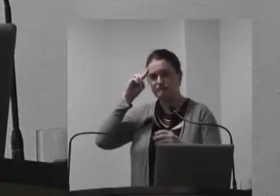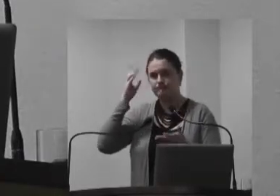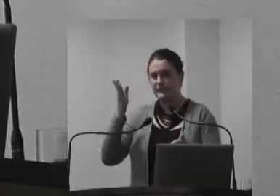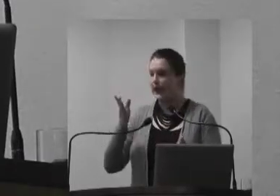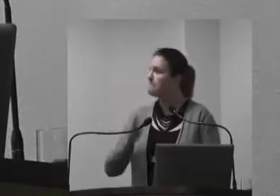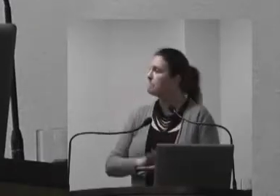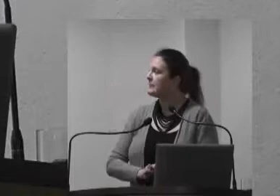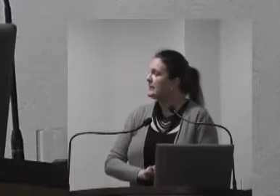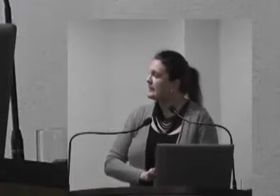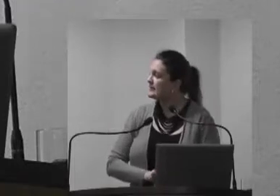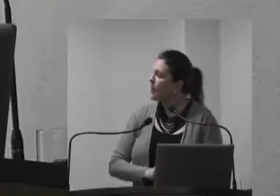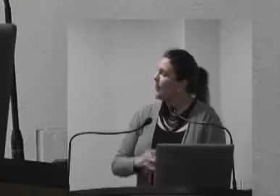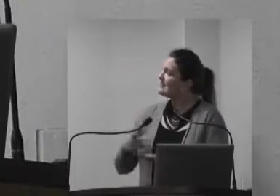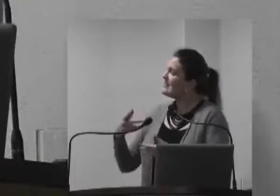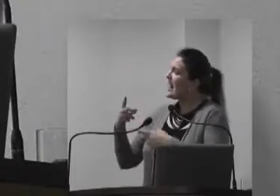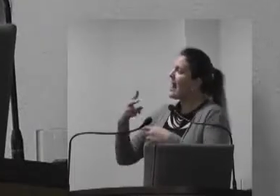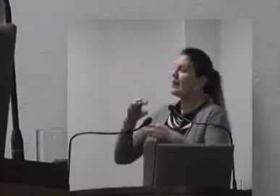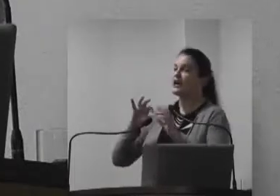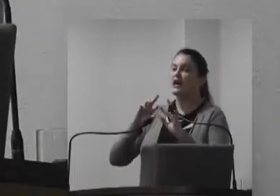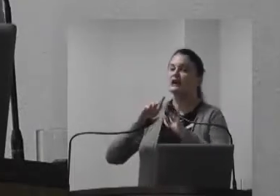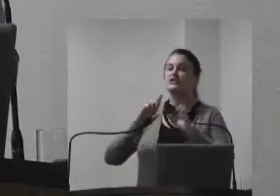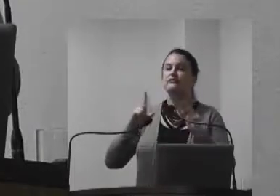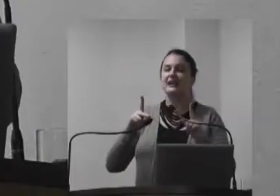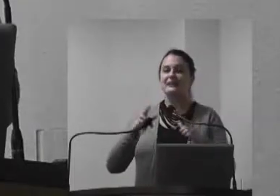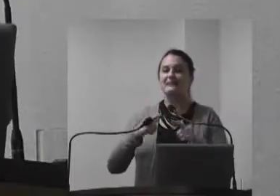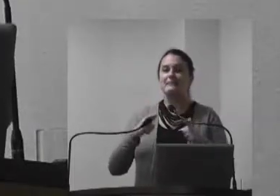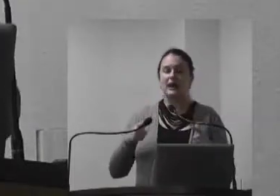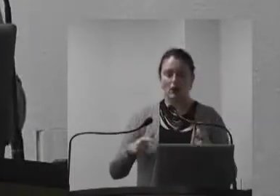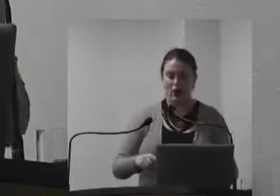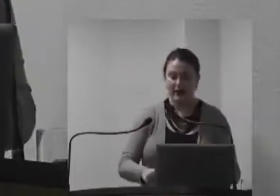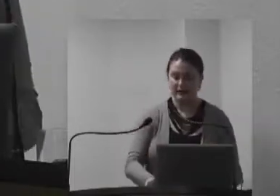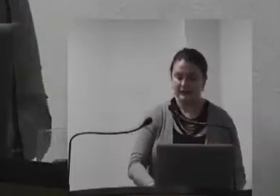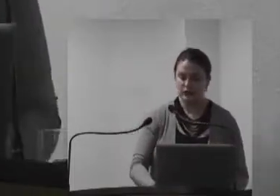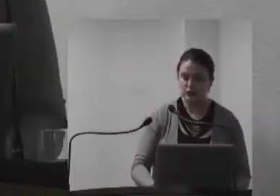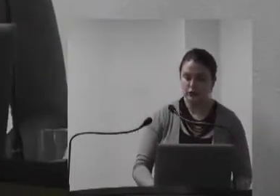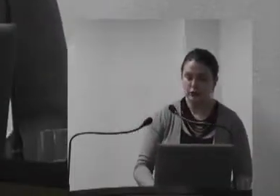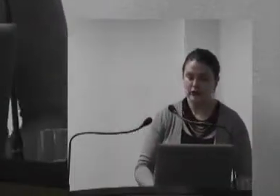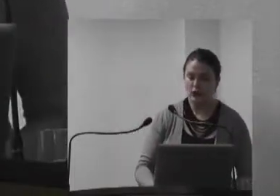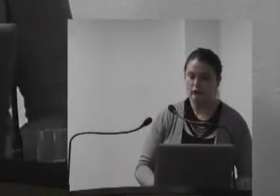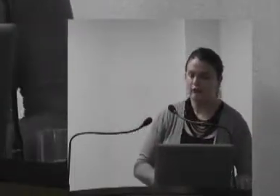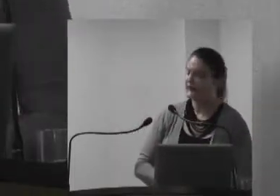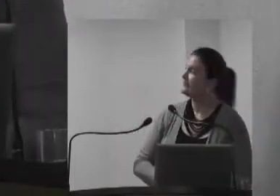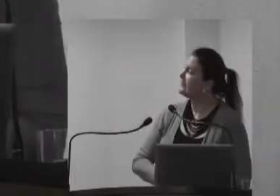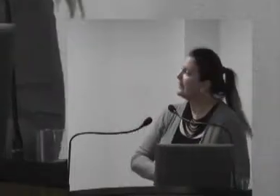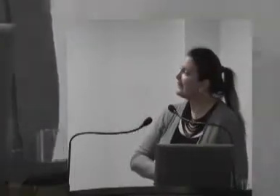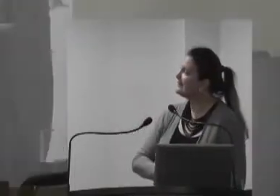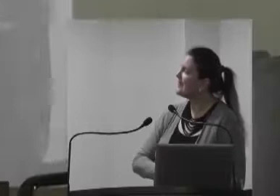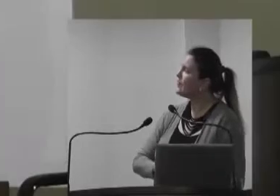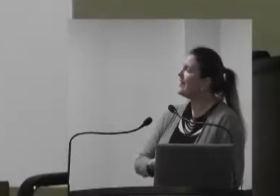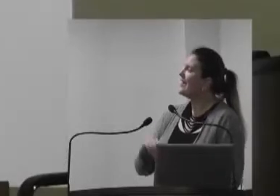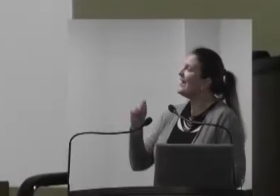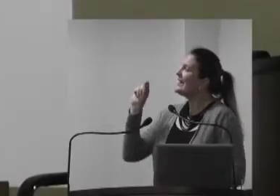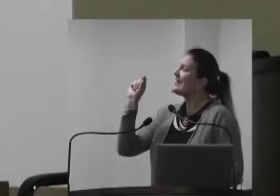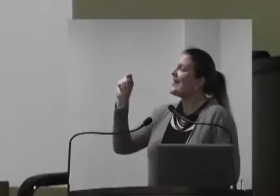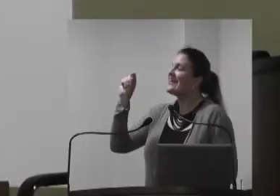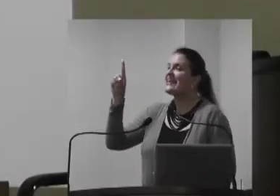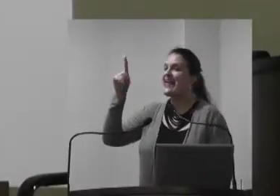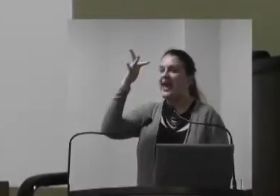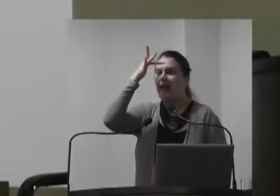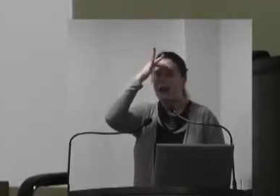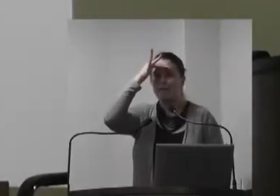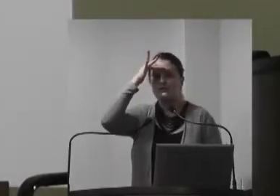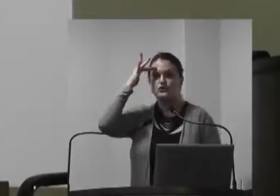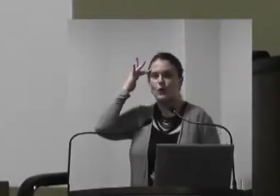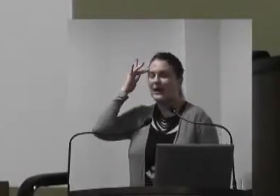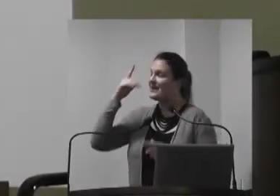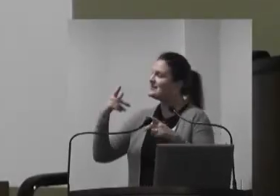a dia, tá? Então, essa é a diferença maior entre surdo e ouvinte. Então, quem